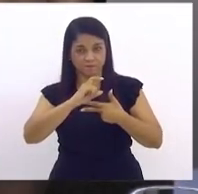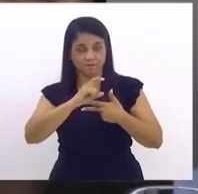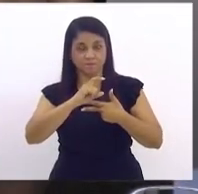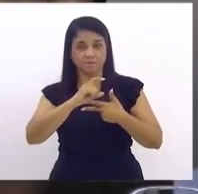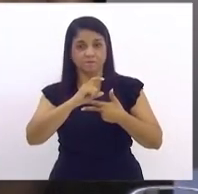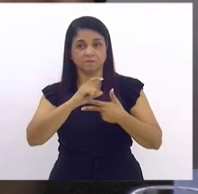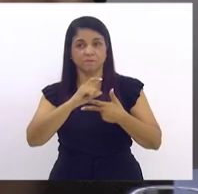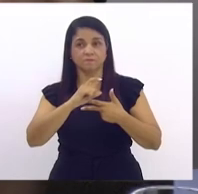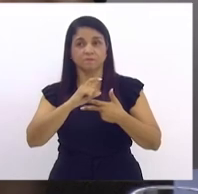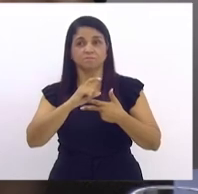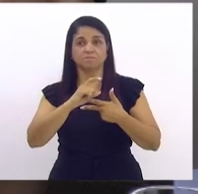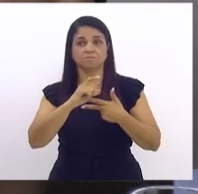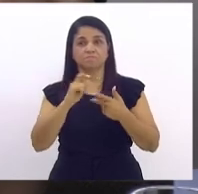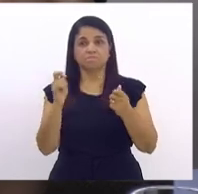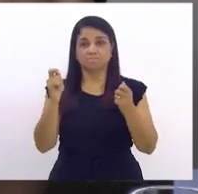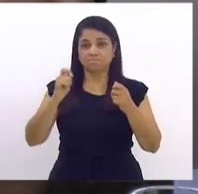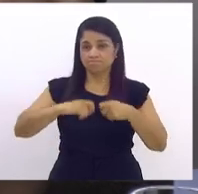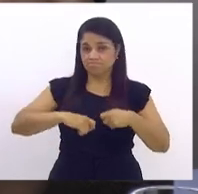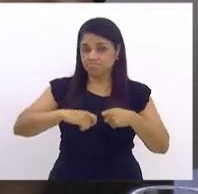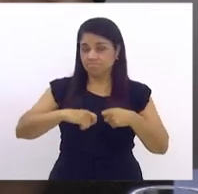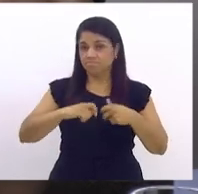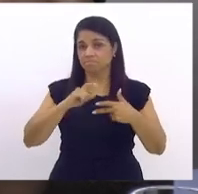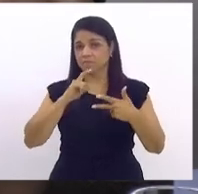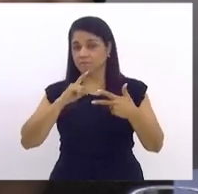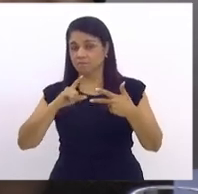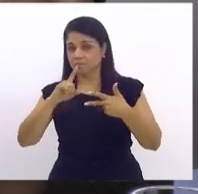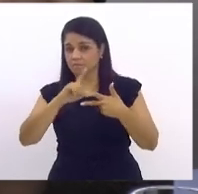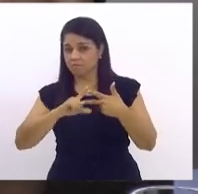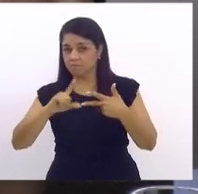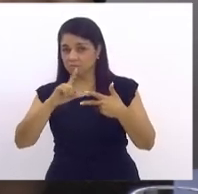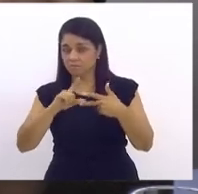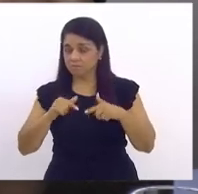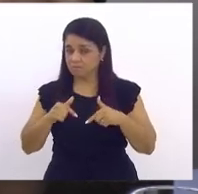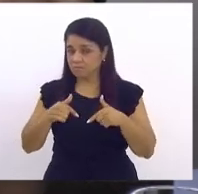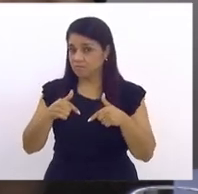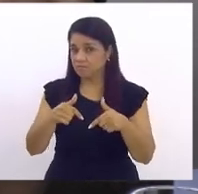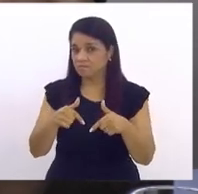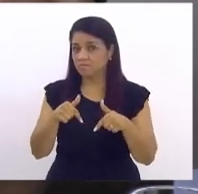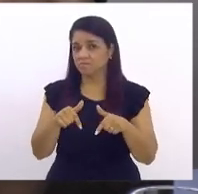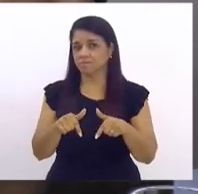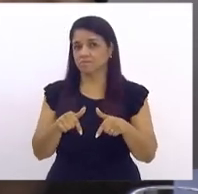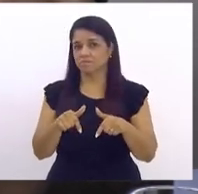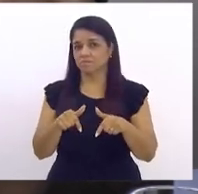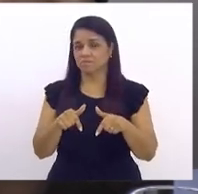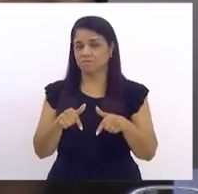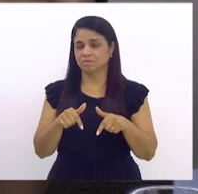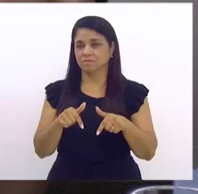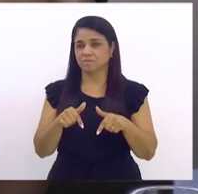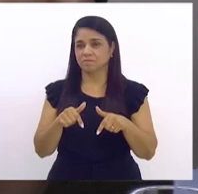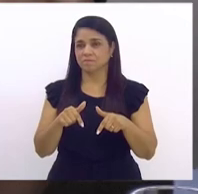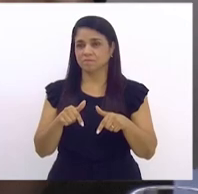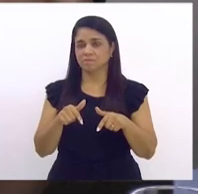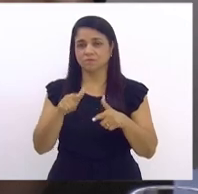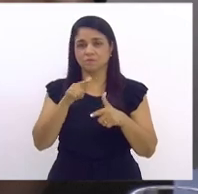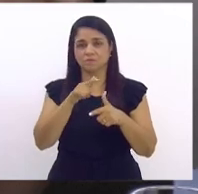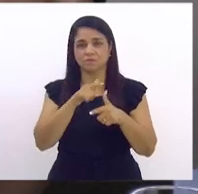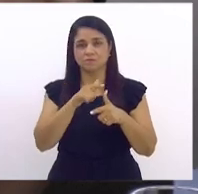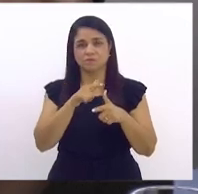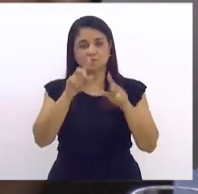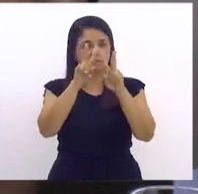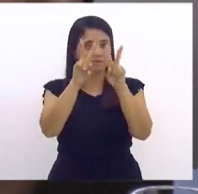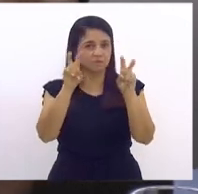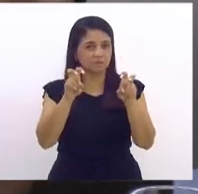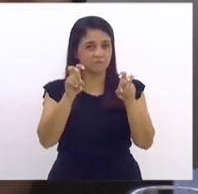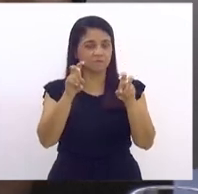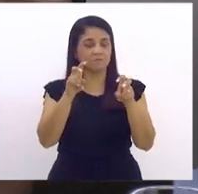cabe legislar como iniciativa, né, nas questões internas das